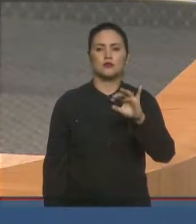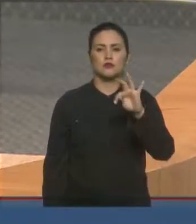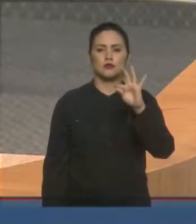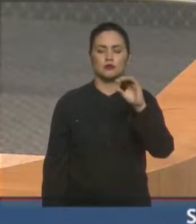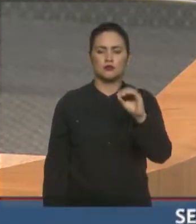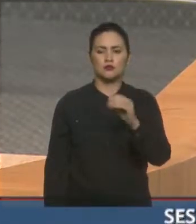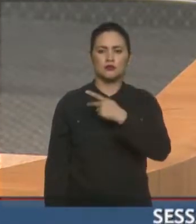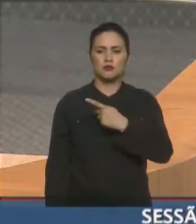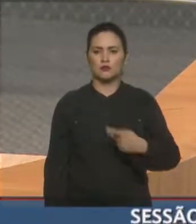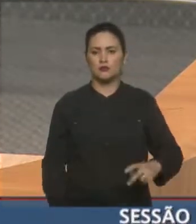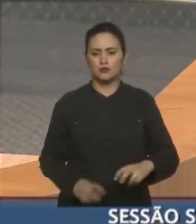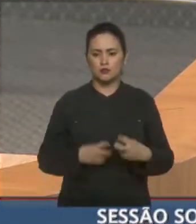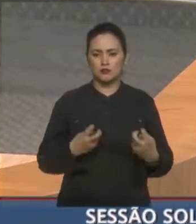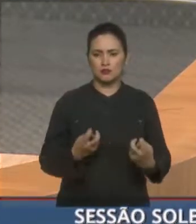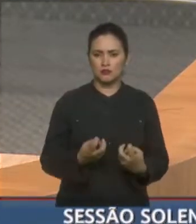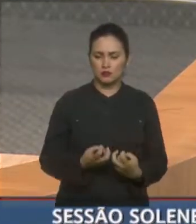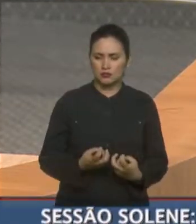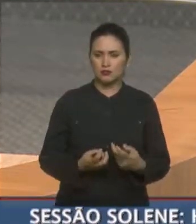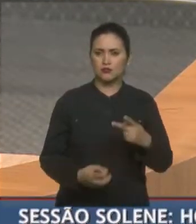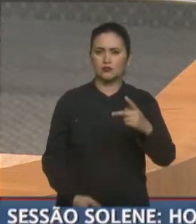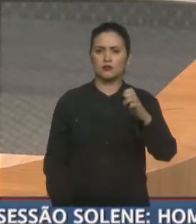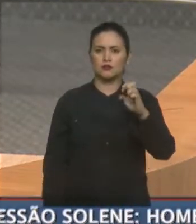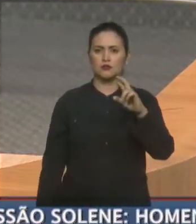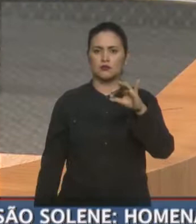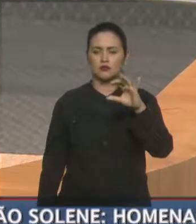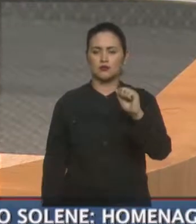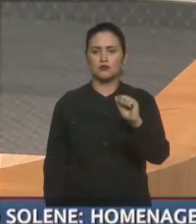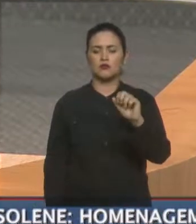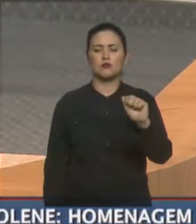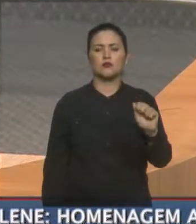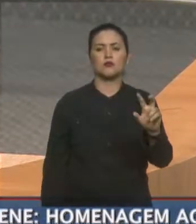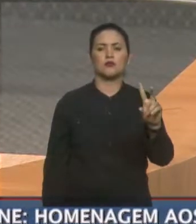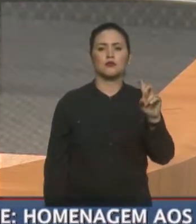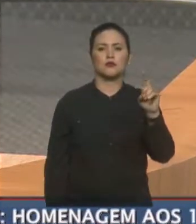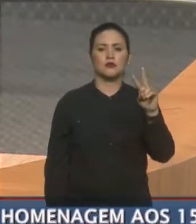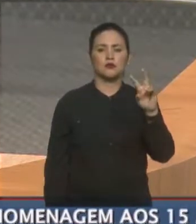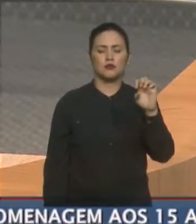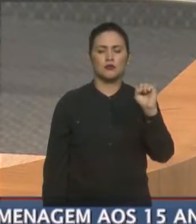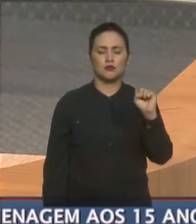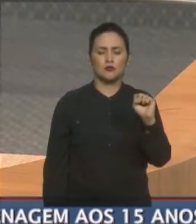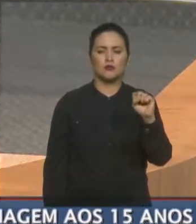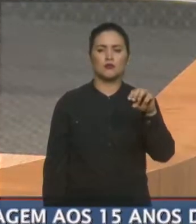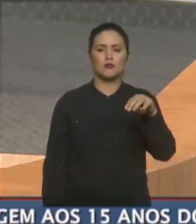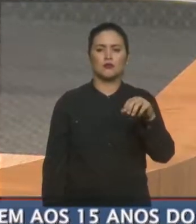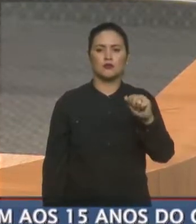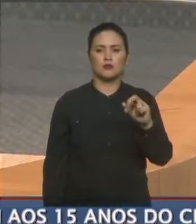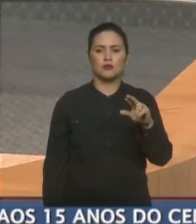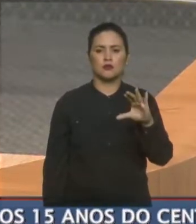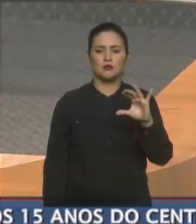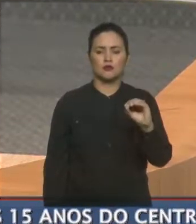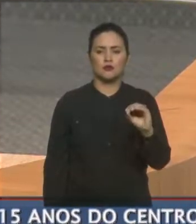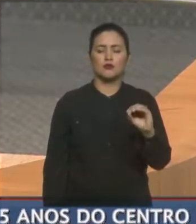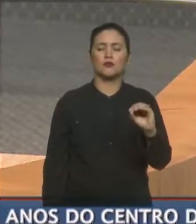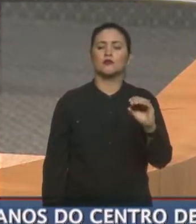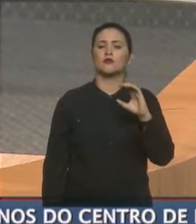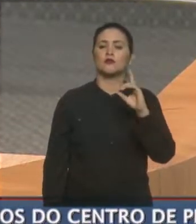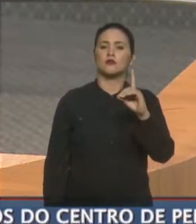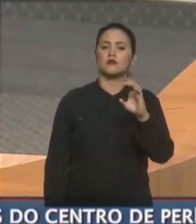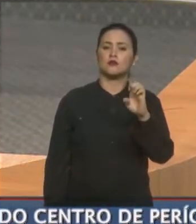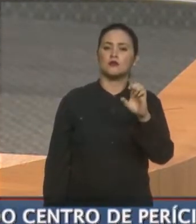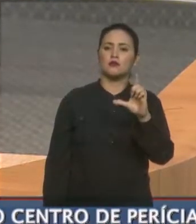Silva Neto, superintendente do Apotec. O senhor Márcio Araújo, delegado adjunto geral da Polícia Civil. E